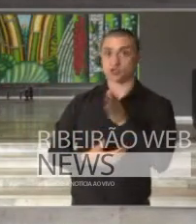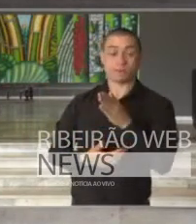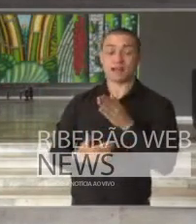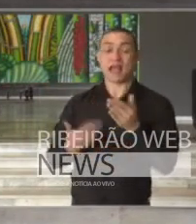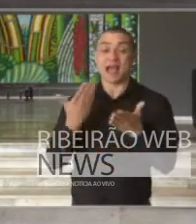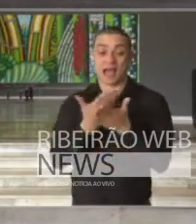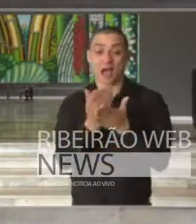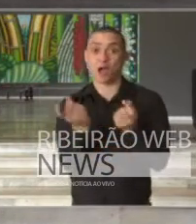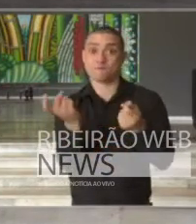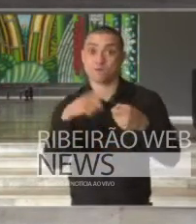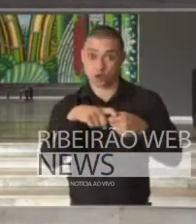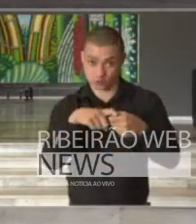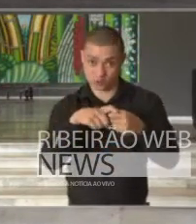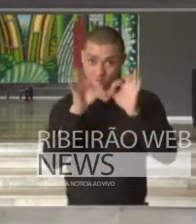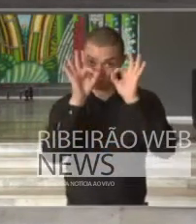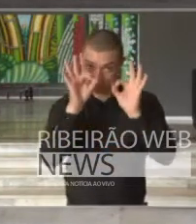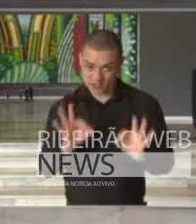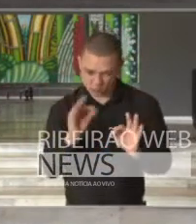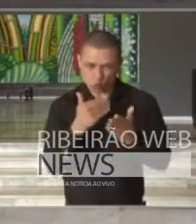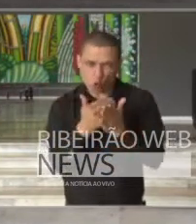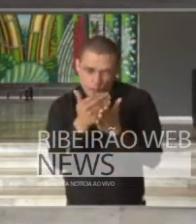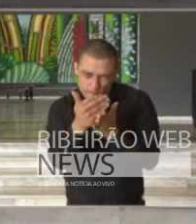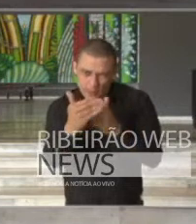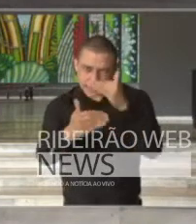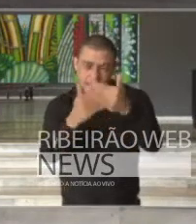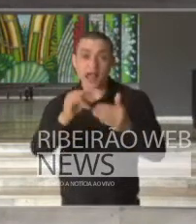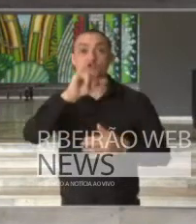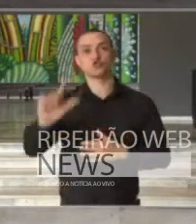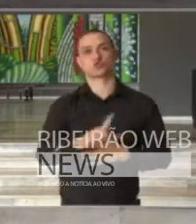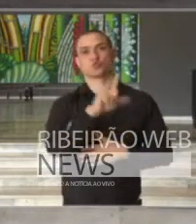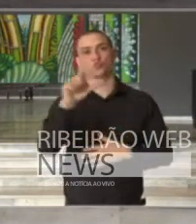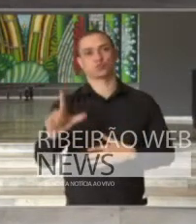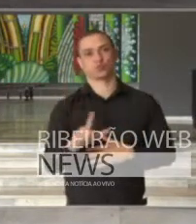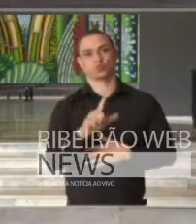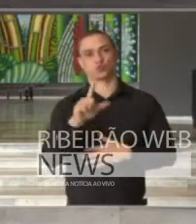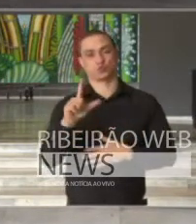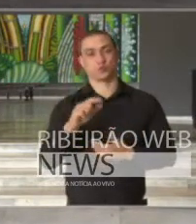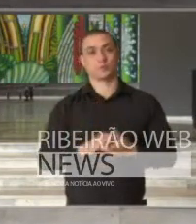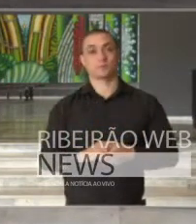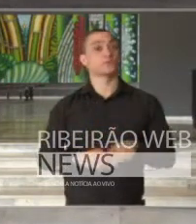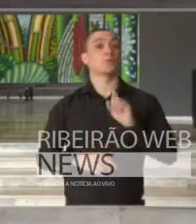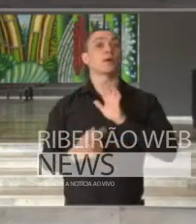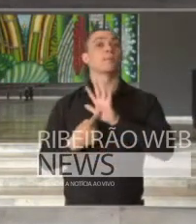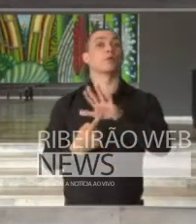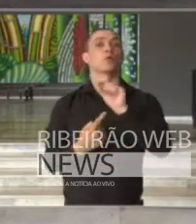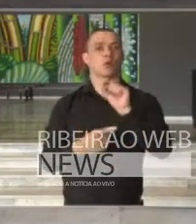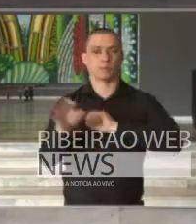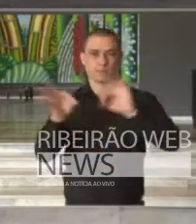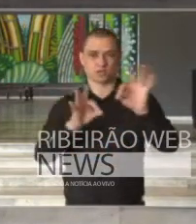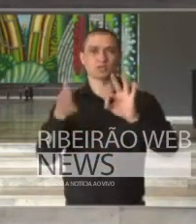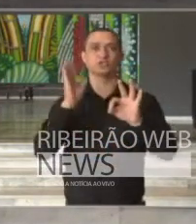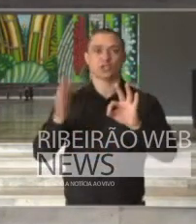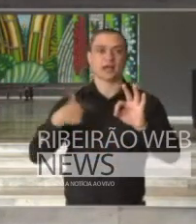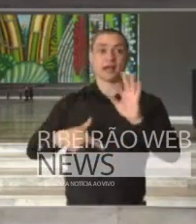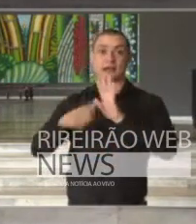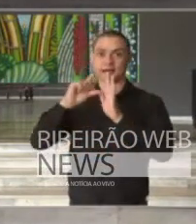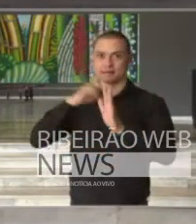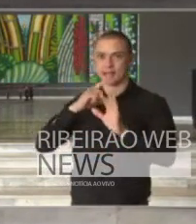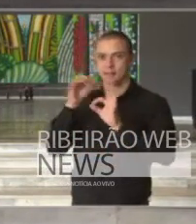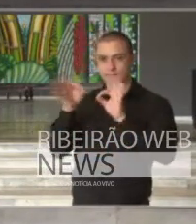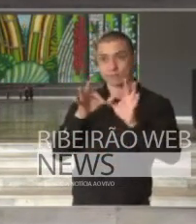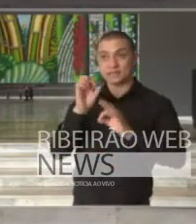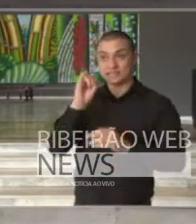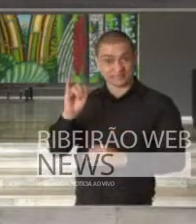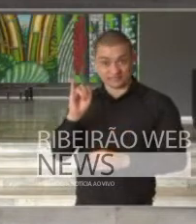que o retorno gradativo é a partir de julho, mostrando todo o planejamento que nós temos, e sem